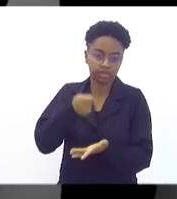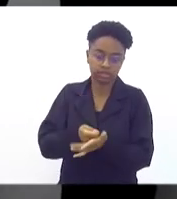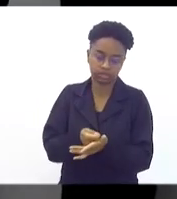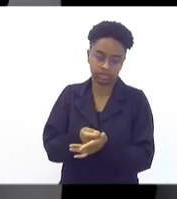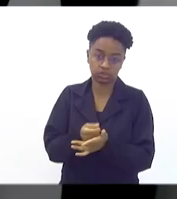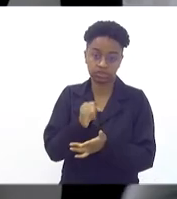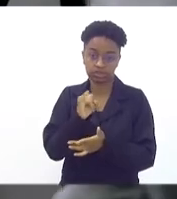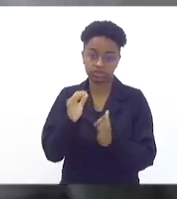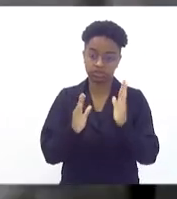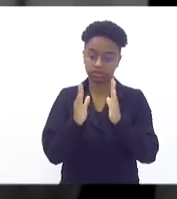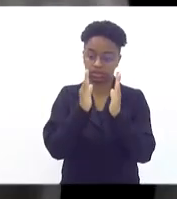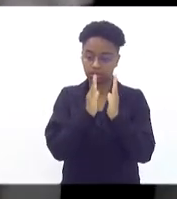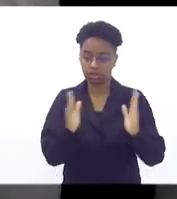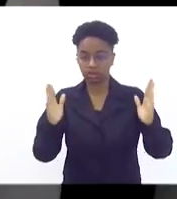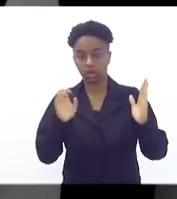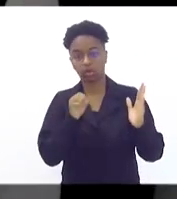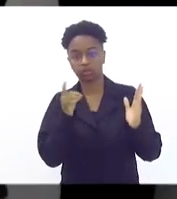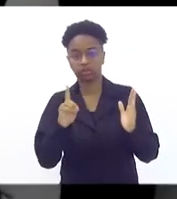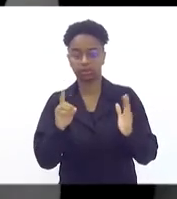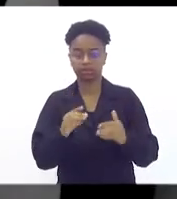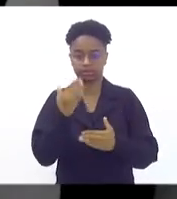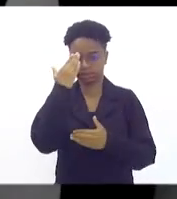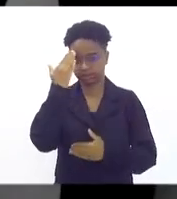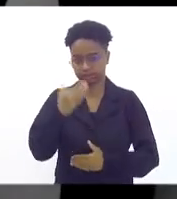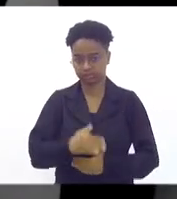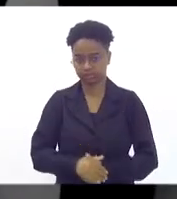a prorrogação ou não Da concessão obrigado